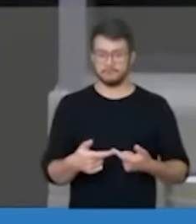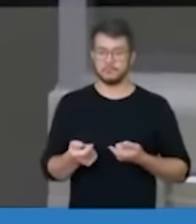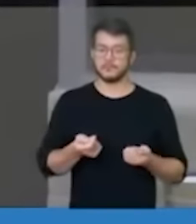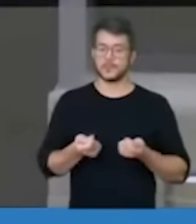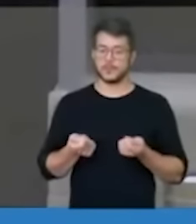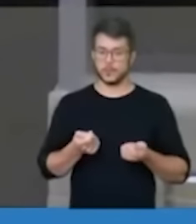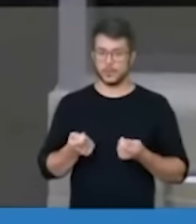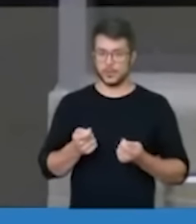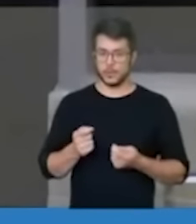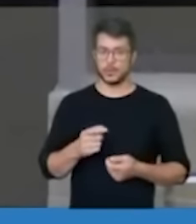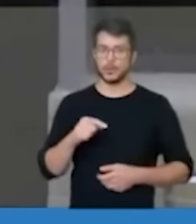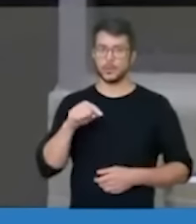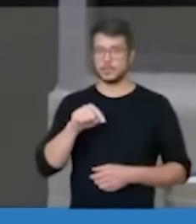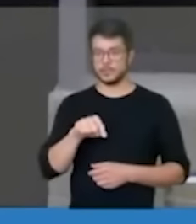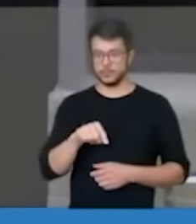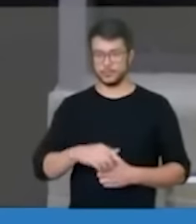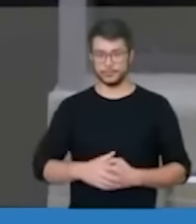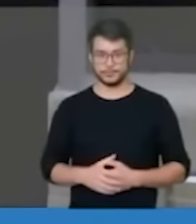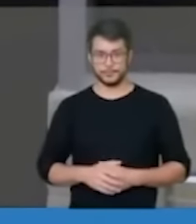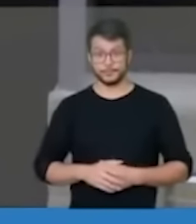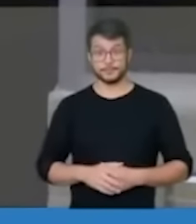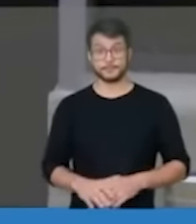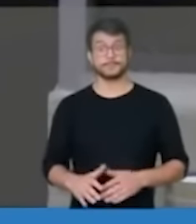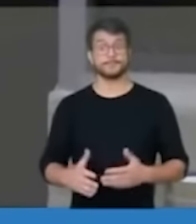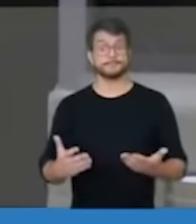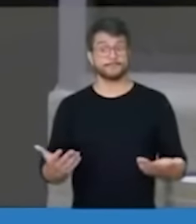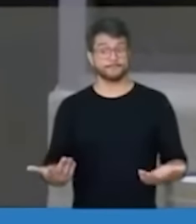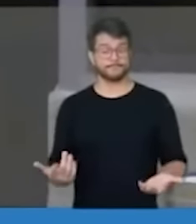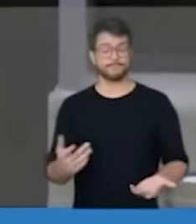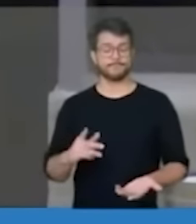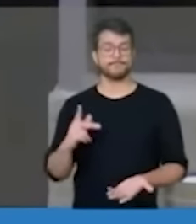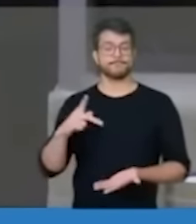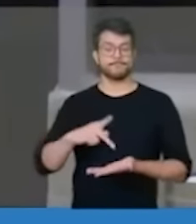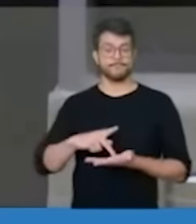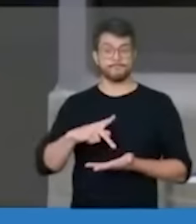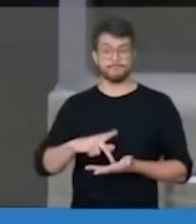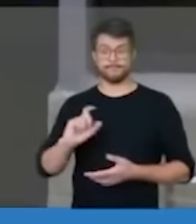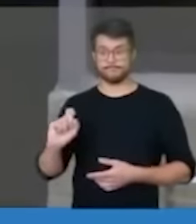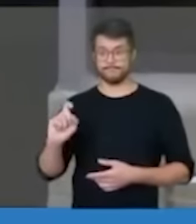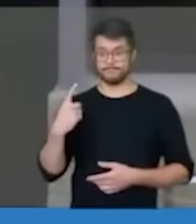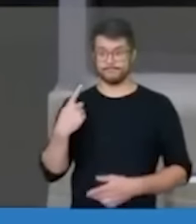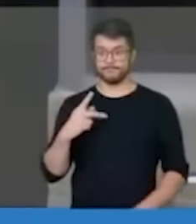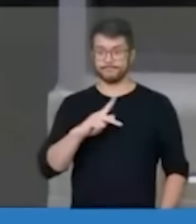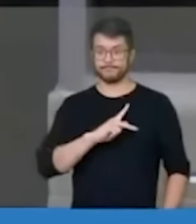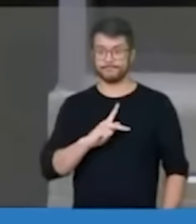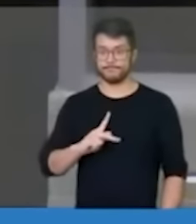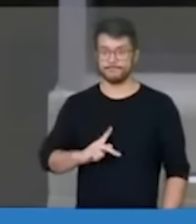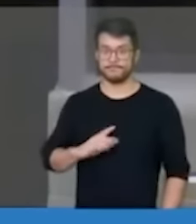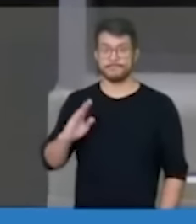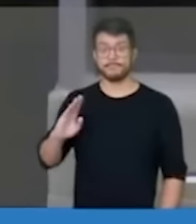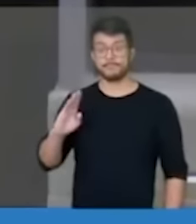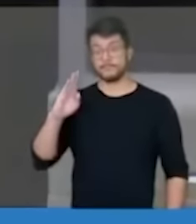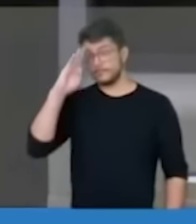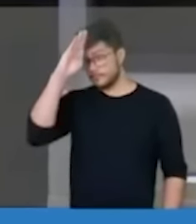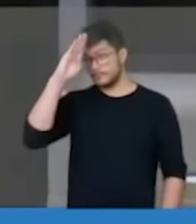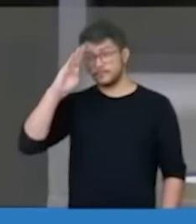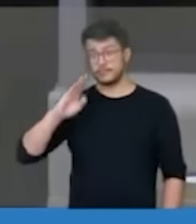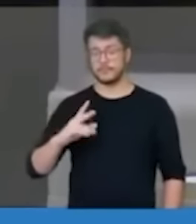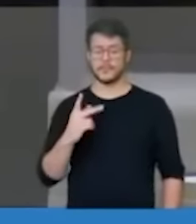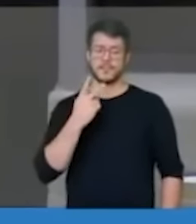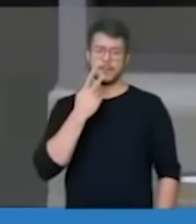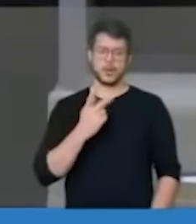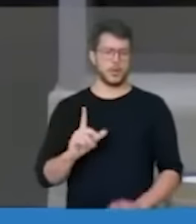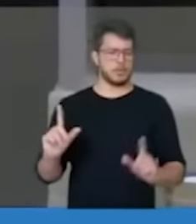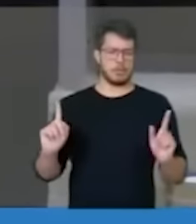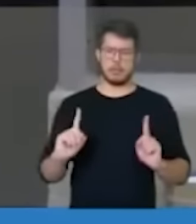golpe no país. É isso mesmo. Ele, Jair Bolsonaro, ex-presidente da República, que estava durante essa semana negando, dizendo